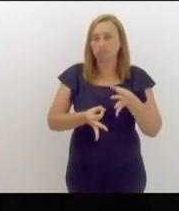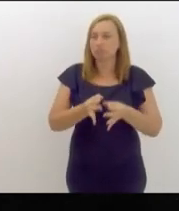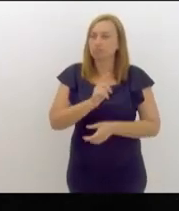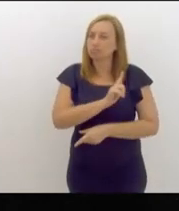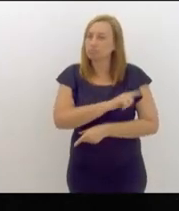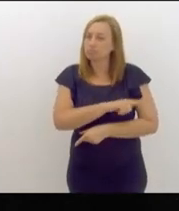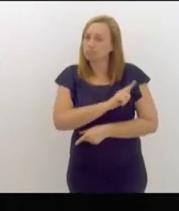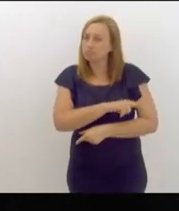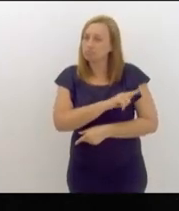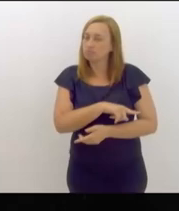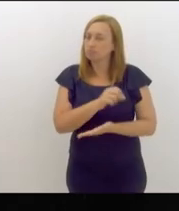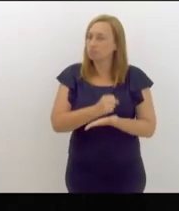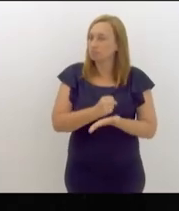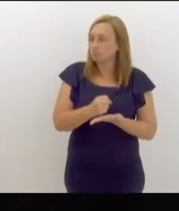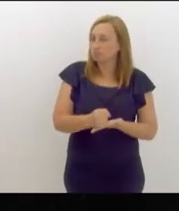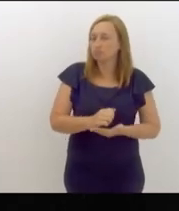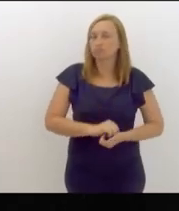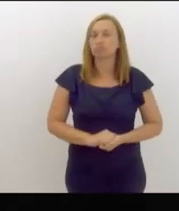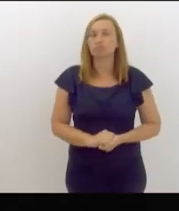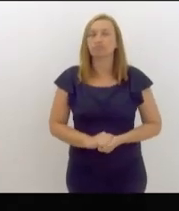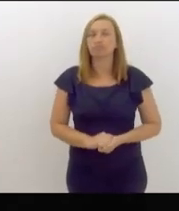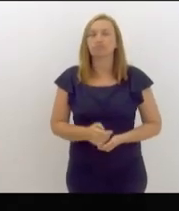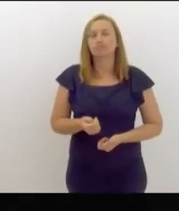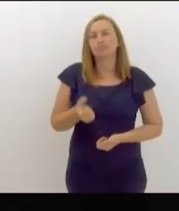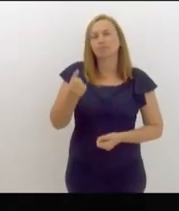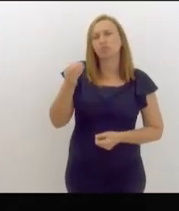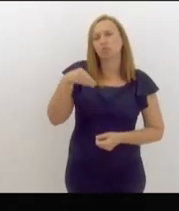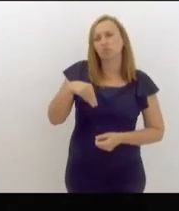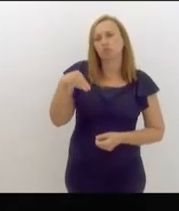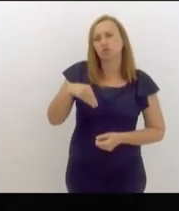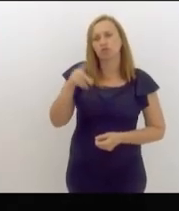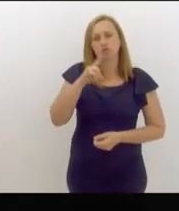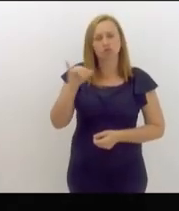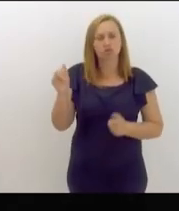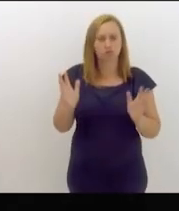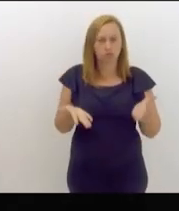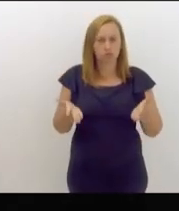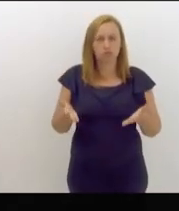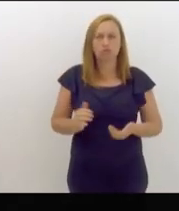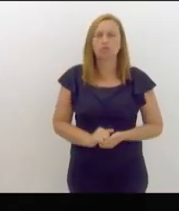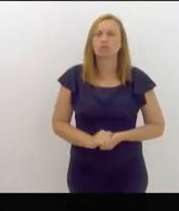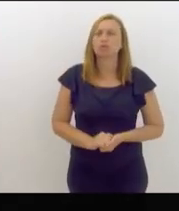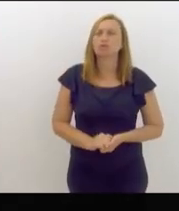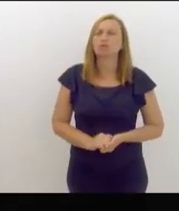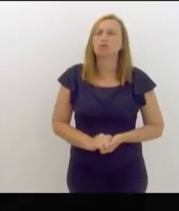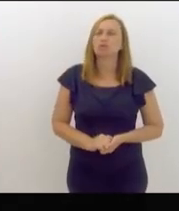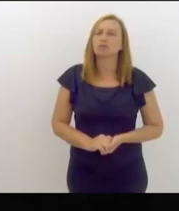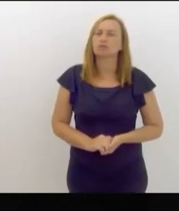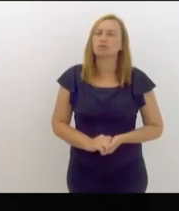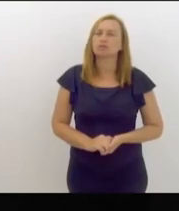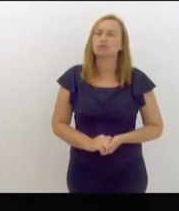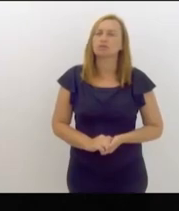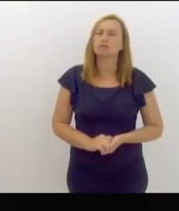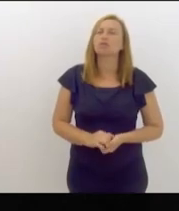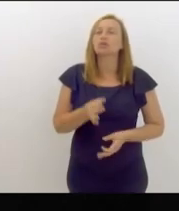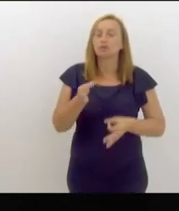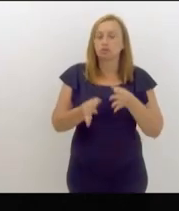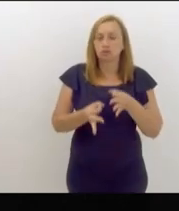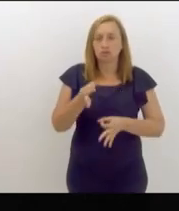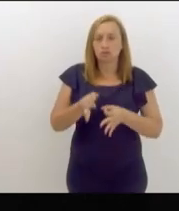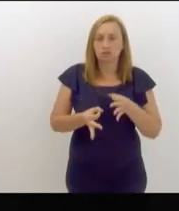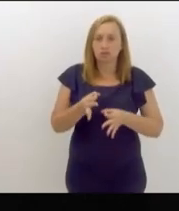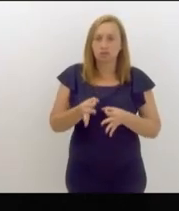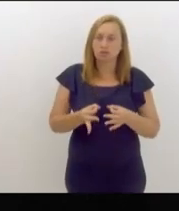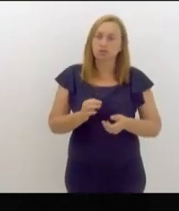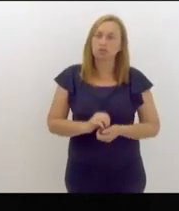desse contrato há poucos minutos do dia de hoje o dicionário judiciário perdão